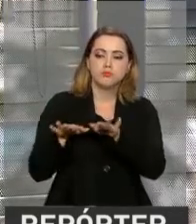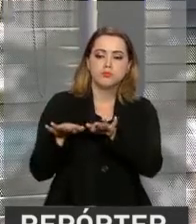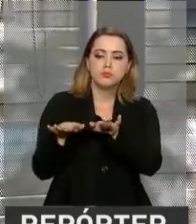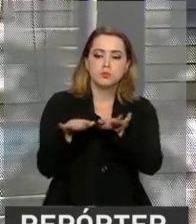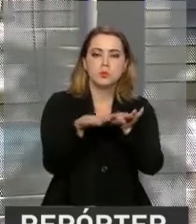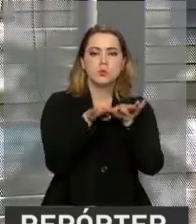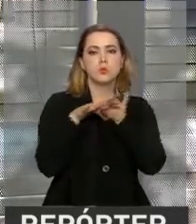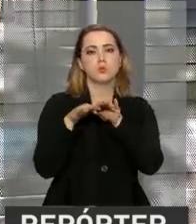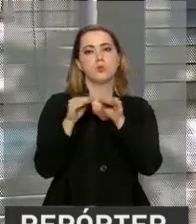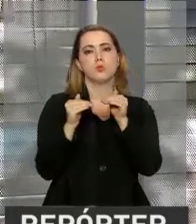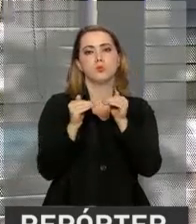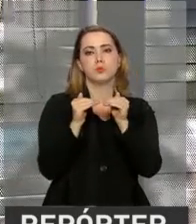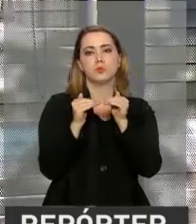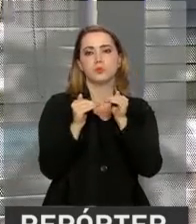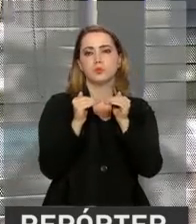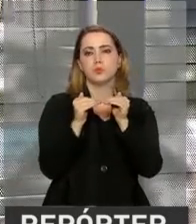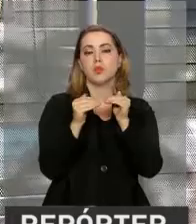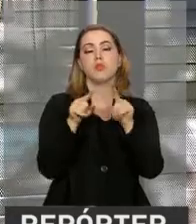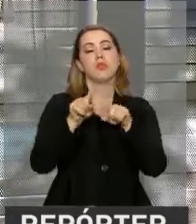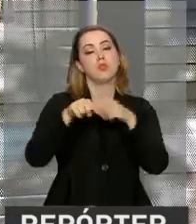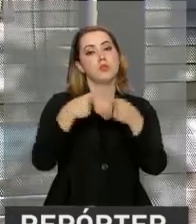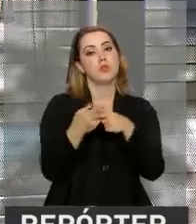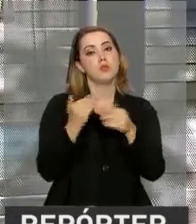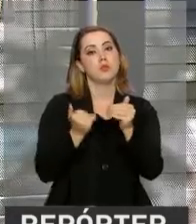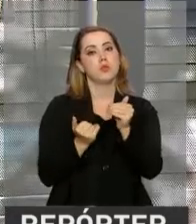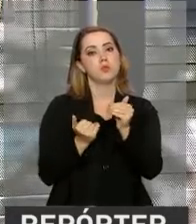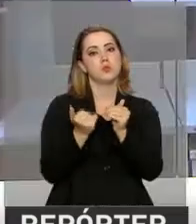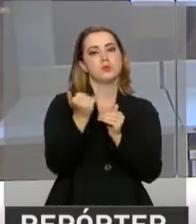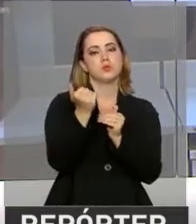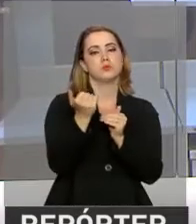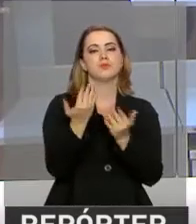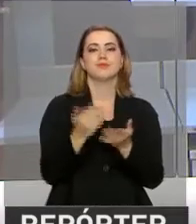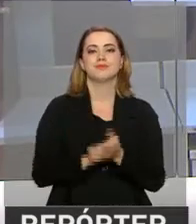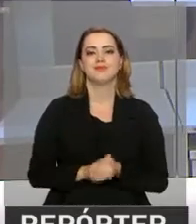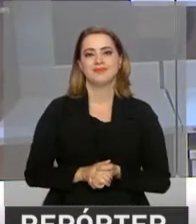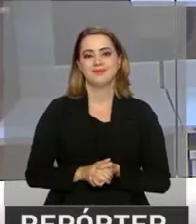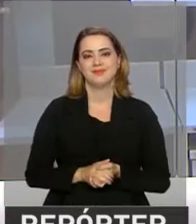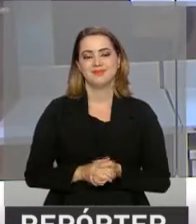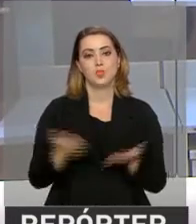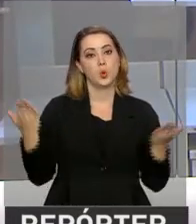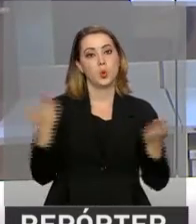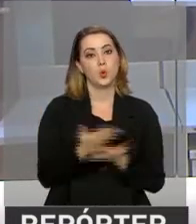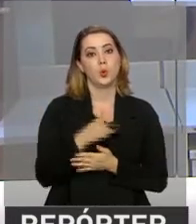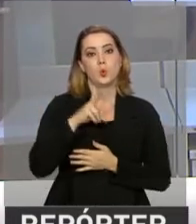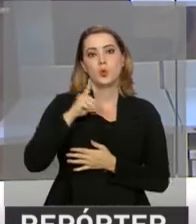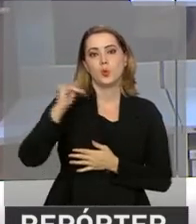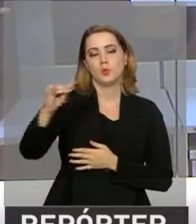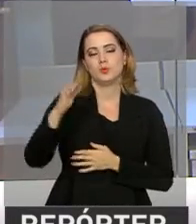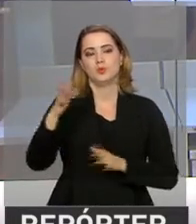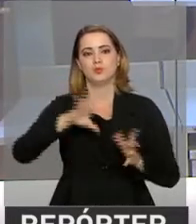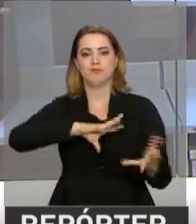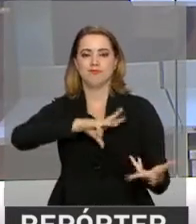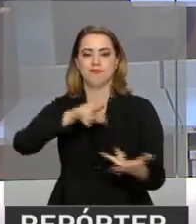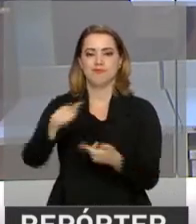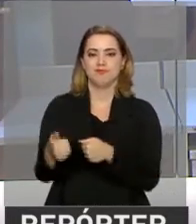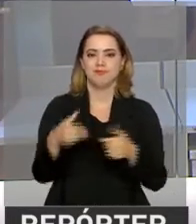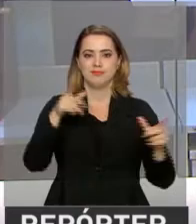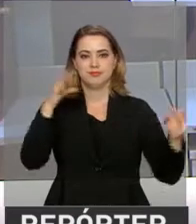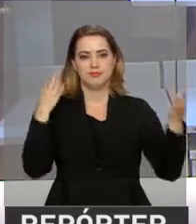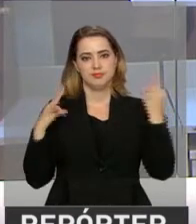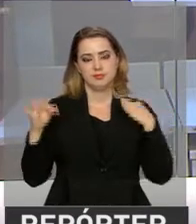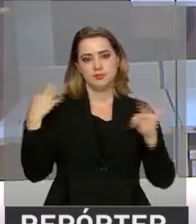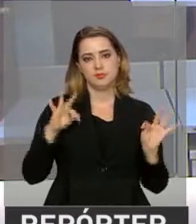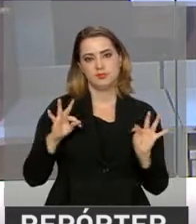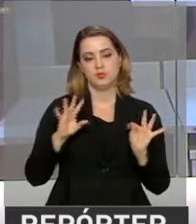estabilização, o que se espera que, a partir daí, possa voltar a crescer. E hoje é o Dia Mundial do Turismo. Em comemoração